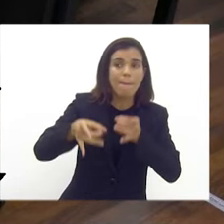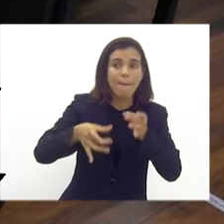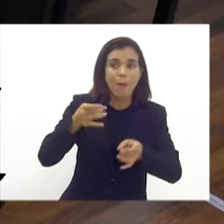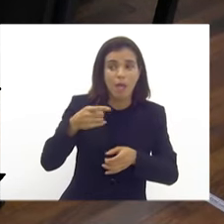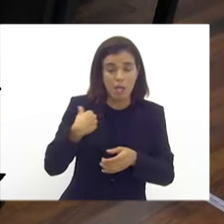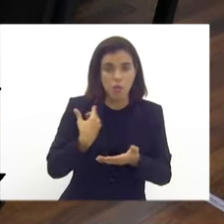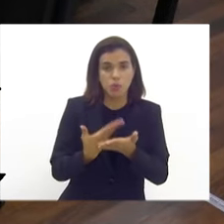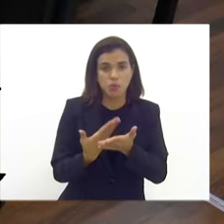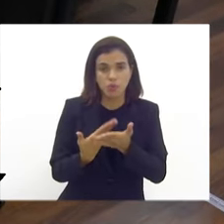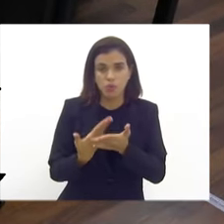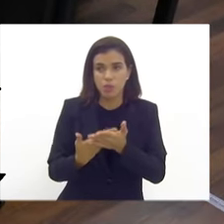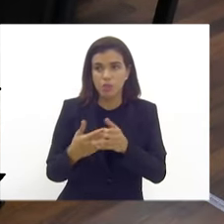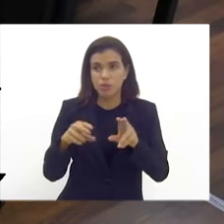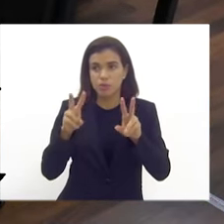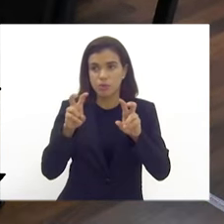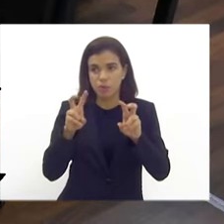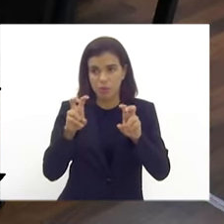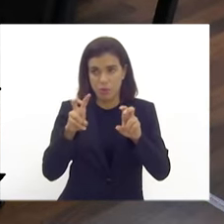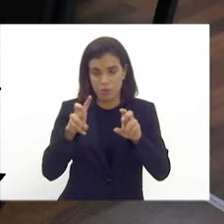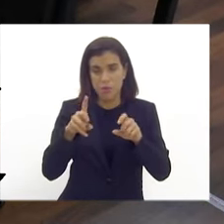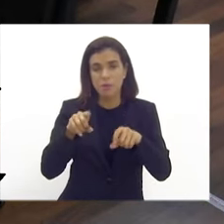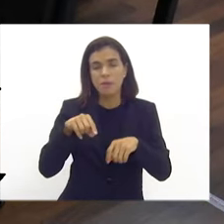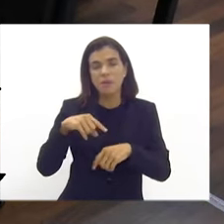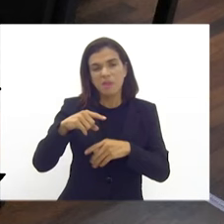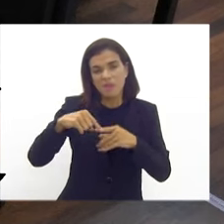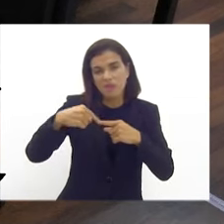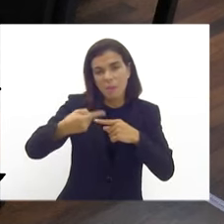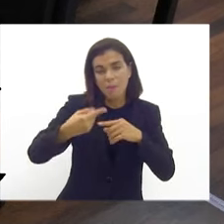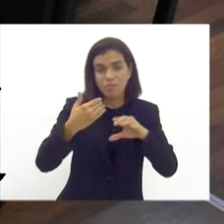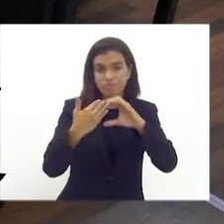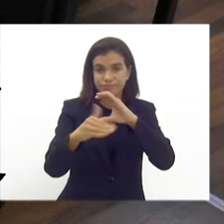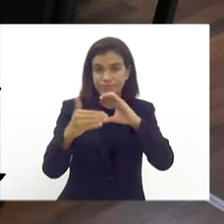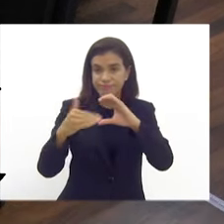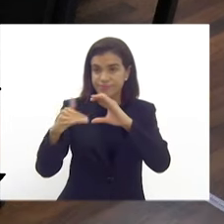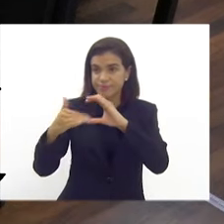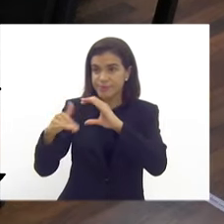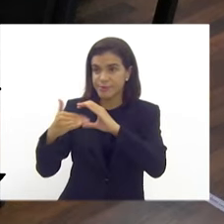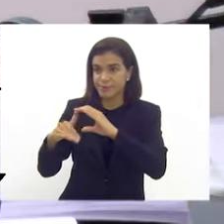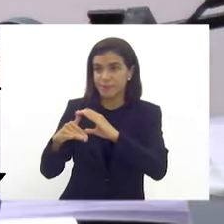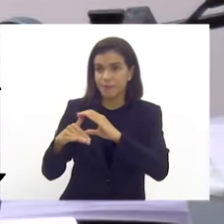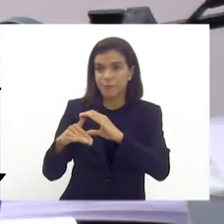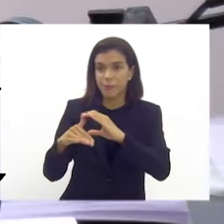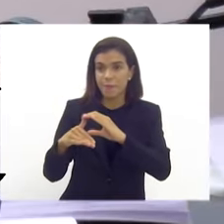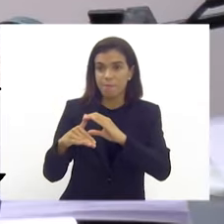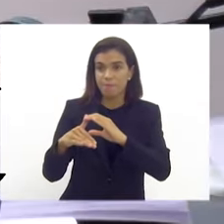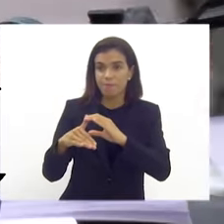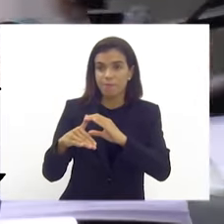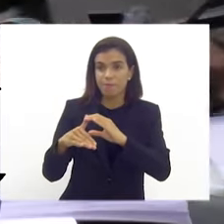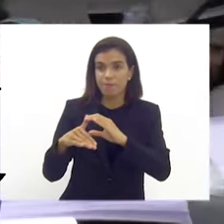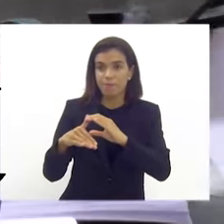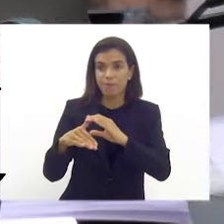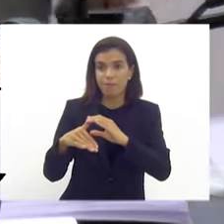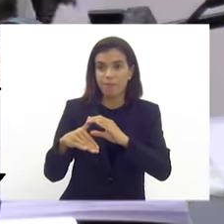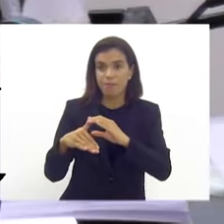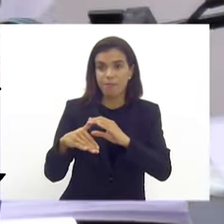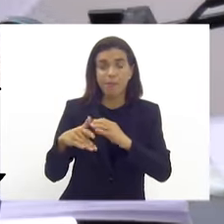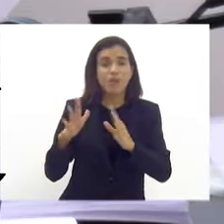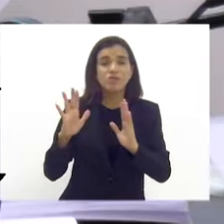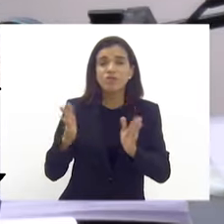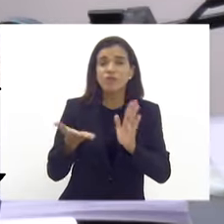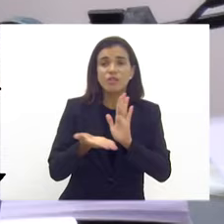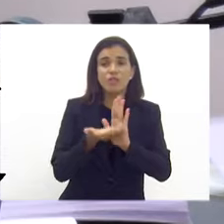fiz o estudo sobre isso até tem vou passar depois numa reunião Nossa de Tod ess é uma questão mão já